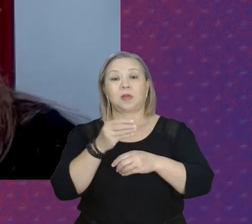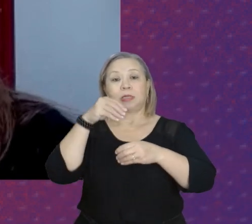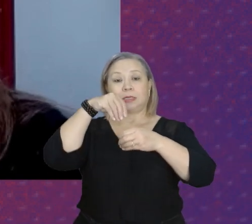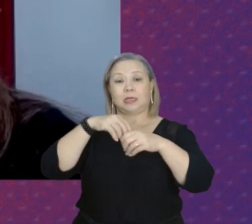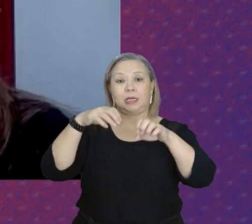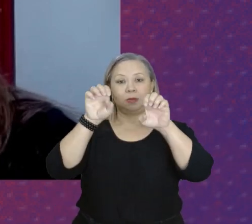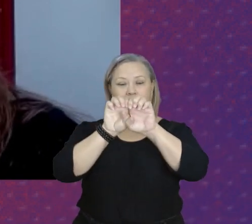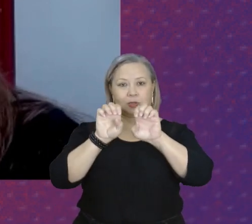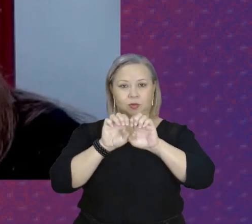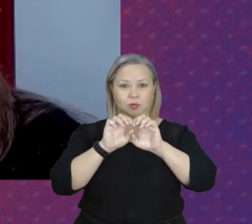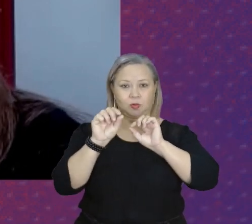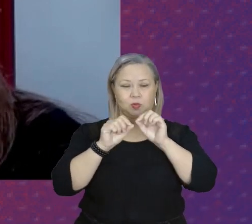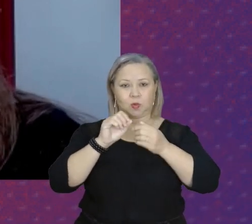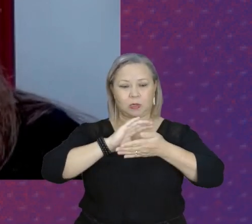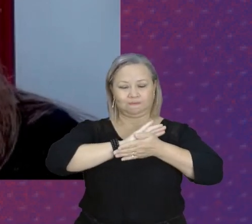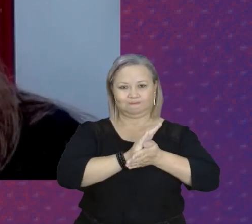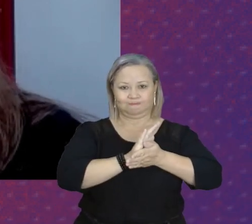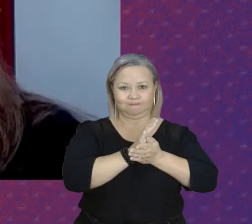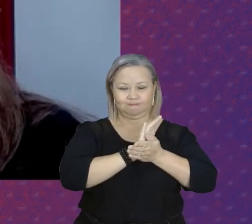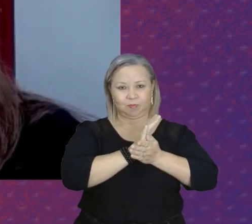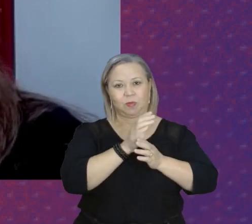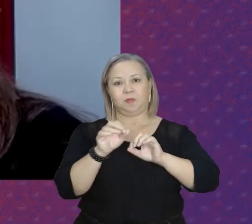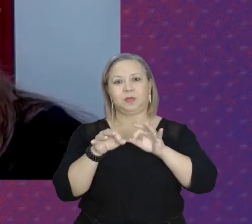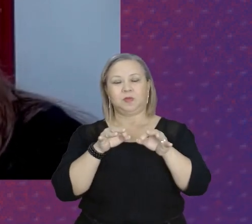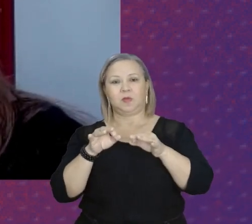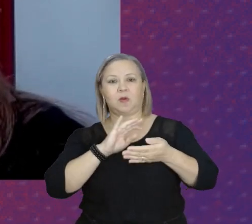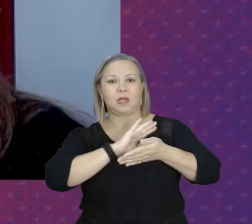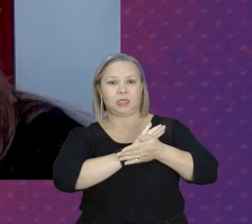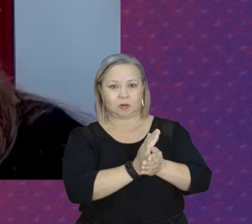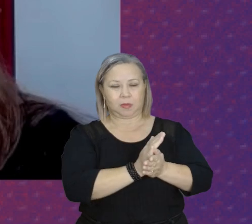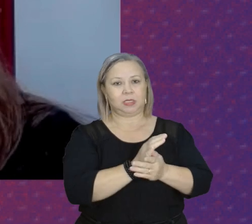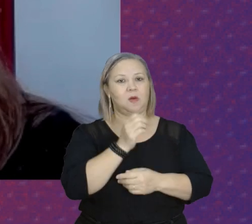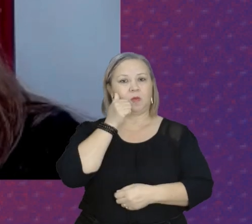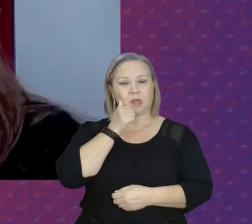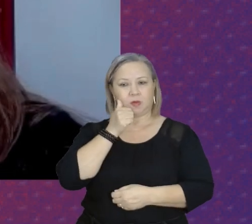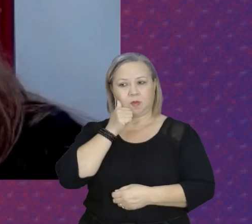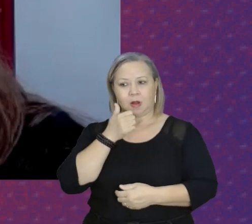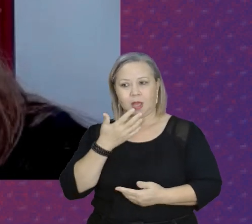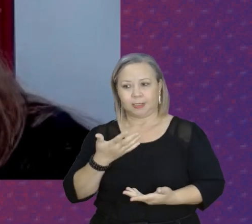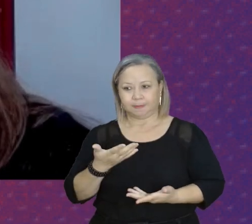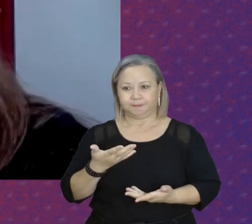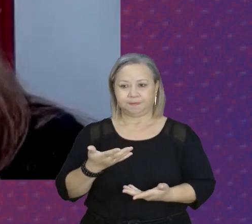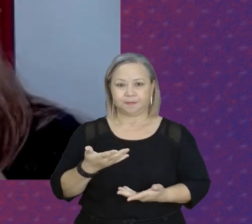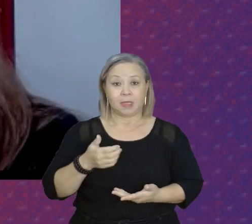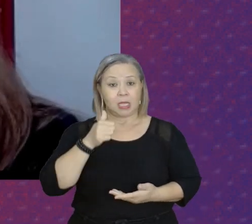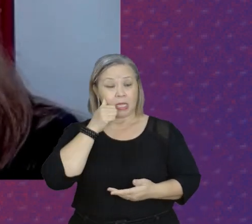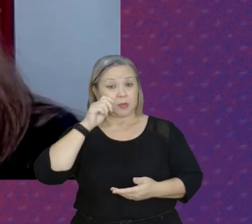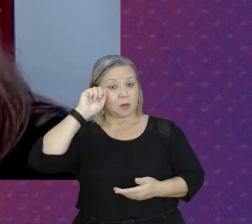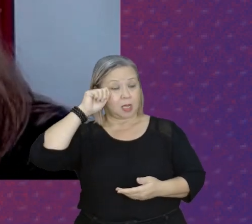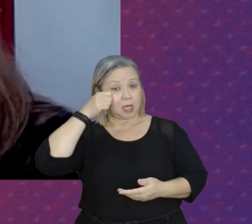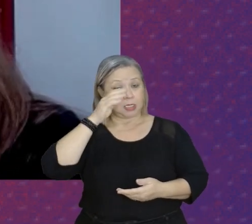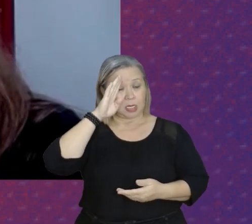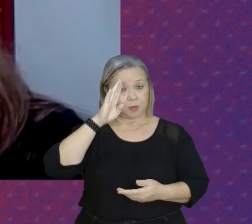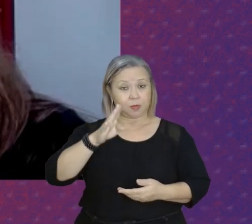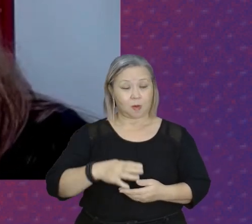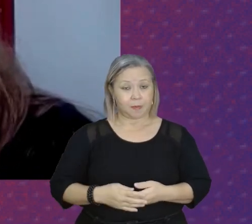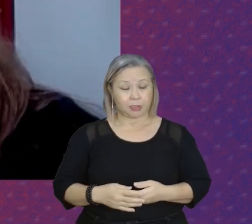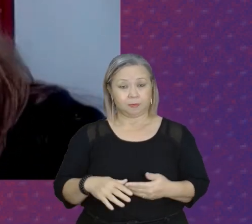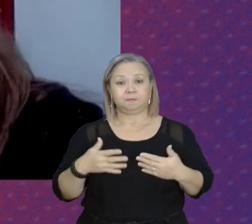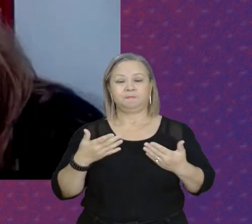estruturas de opressão, né, que organizam a opressão das mulheres e das mulheres negras. Então, que a gente